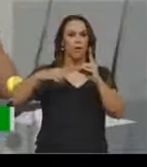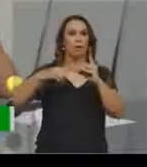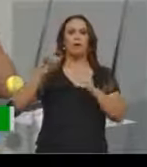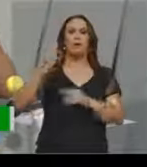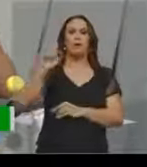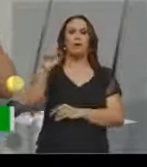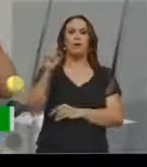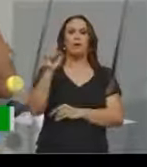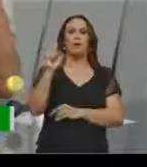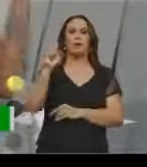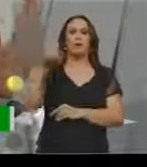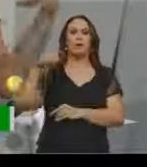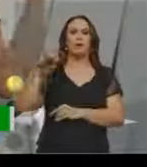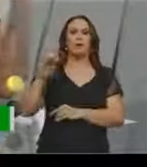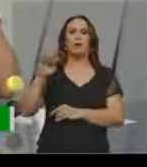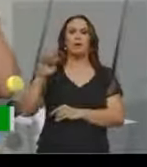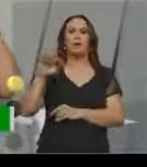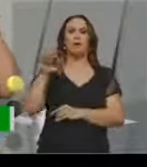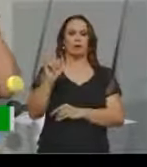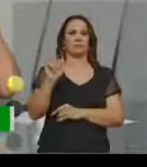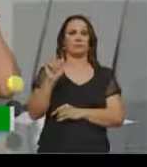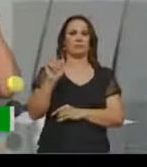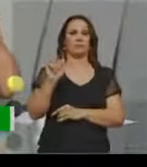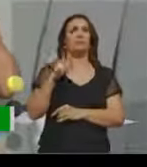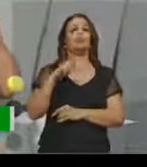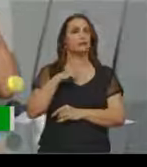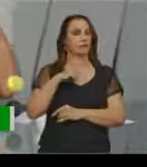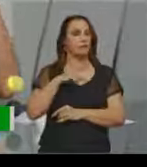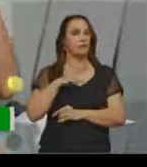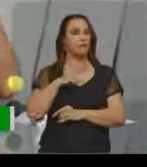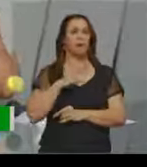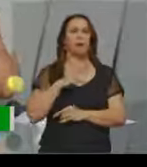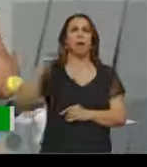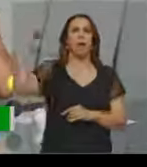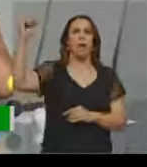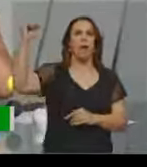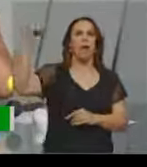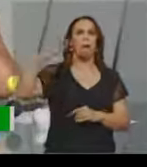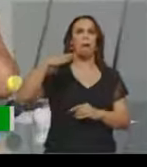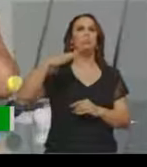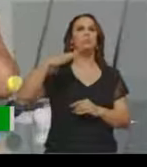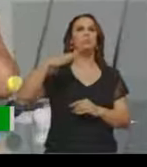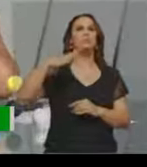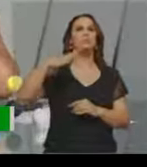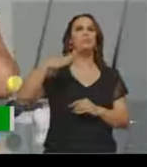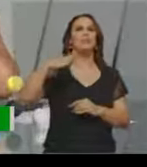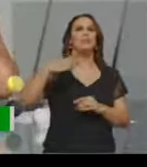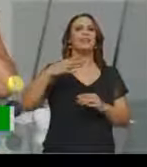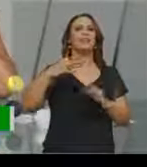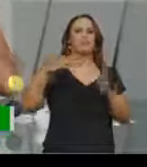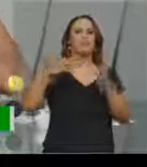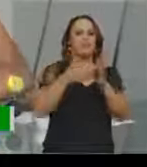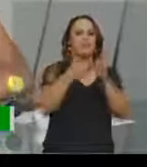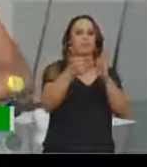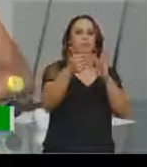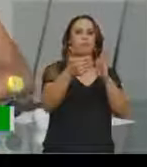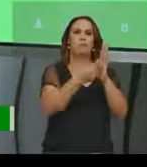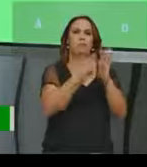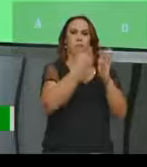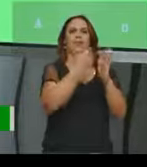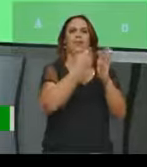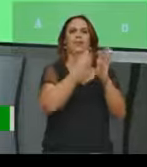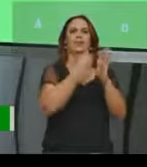atividade ativa dentro da luz polarizada, né? Que provavelmente o professor de física vai falar melhor aí sobre isso.